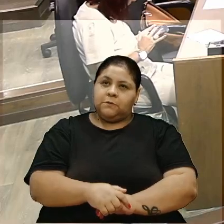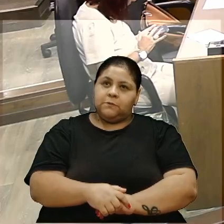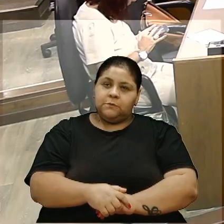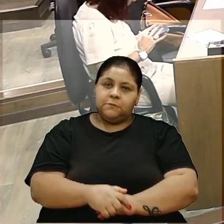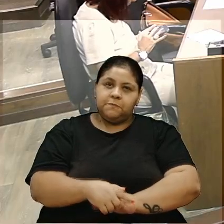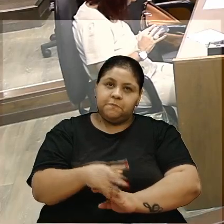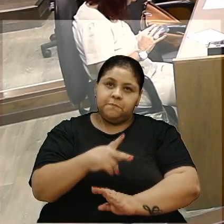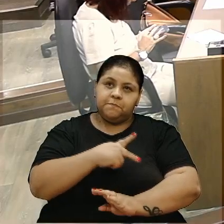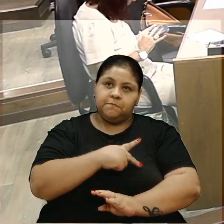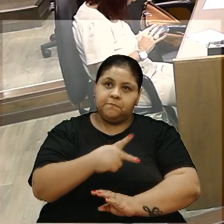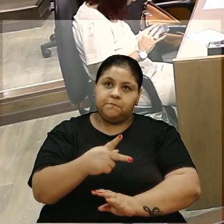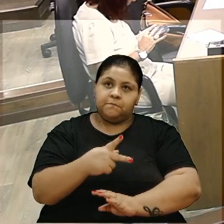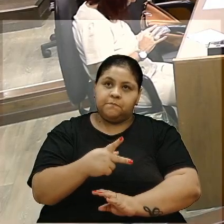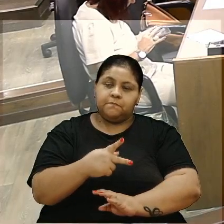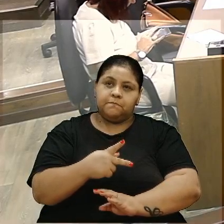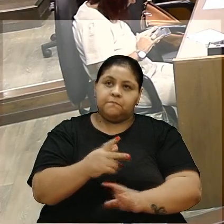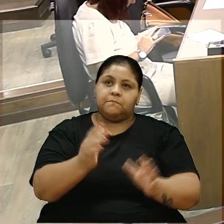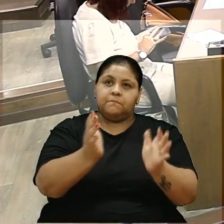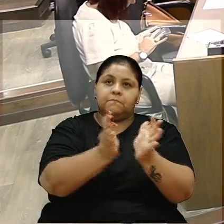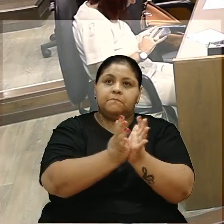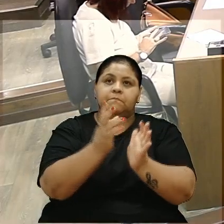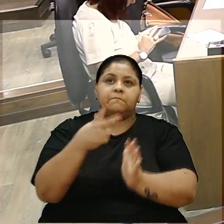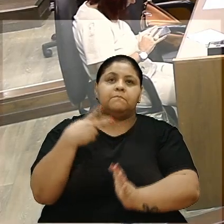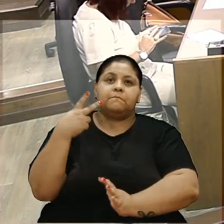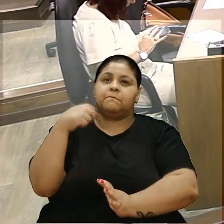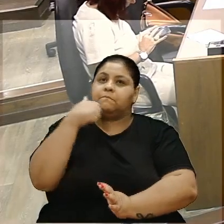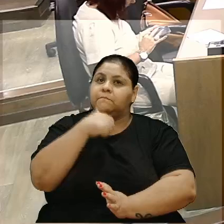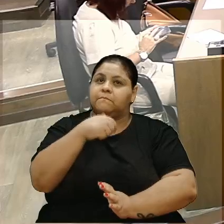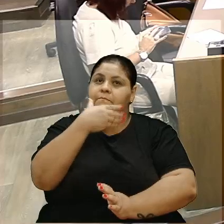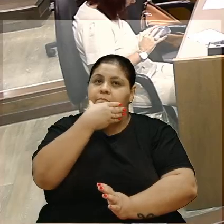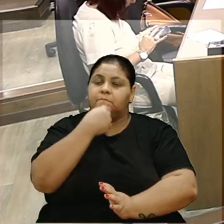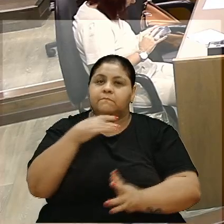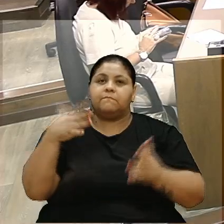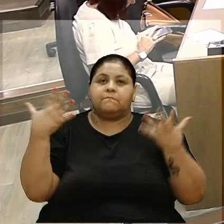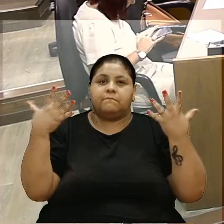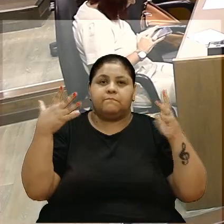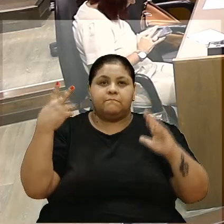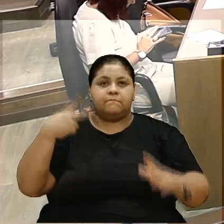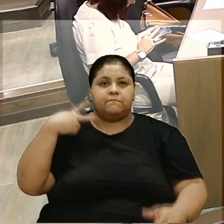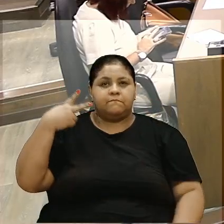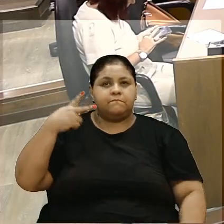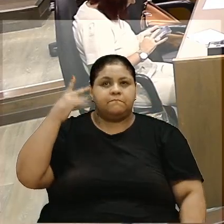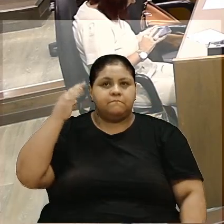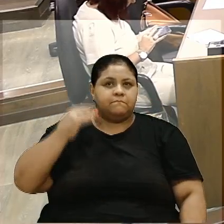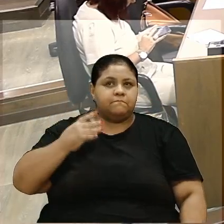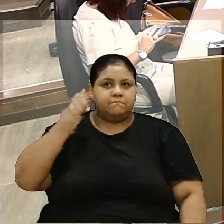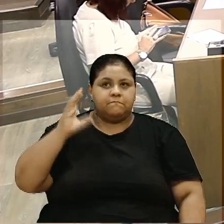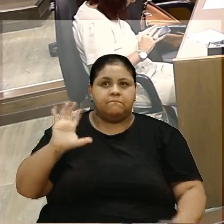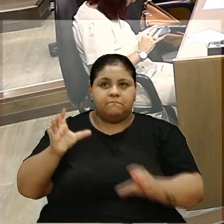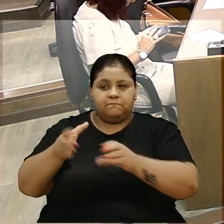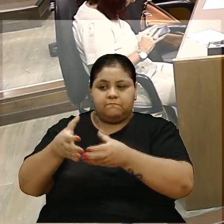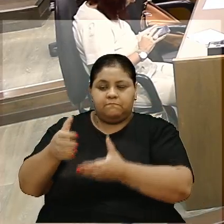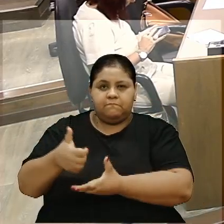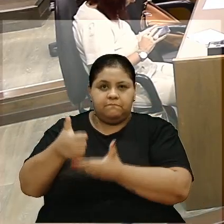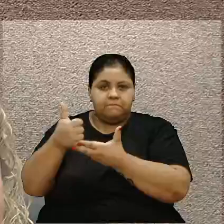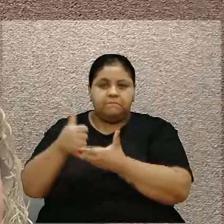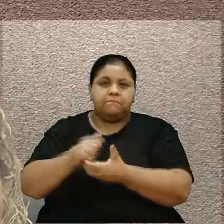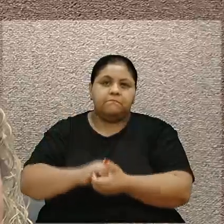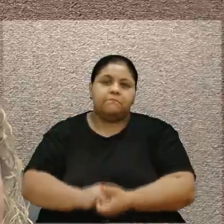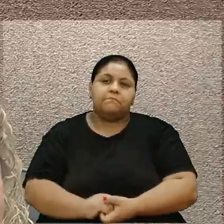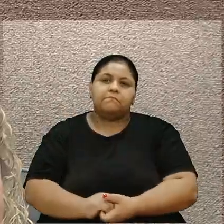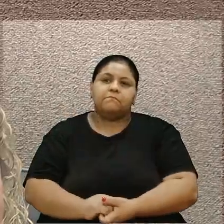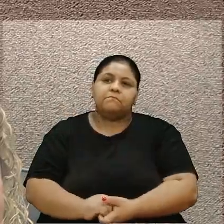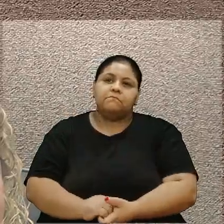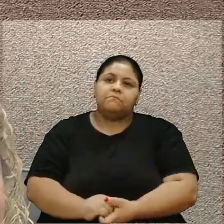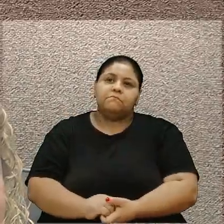Senhor presidente, nobres pares, eu quero parabenizar a vereadora Daiane pela frente. Essa